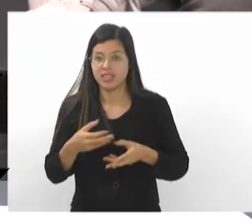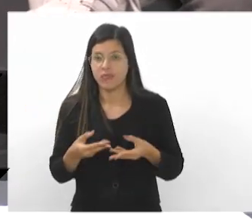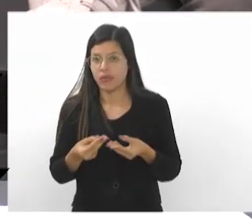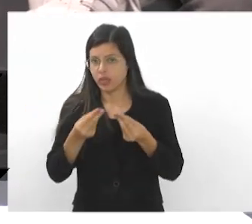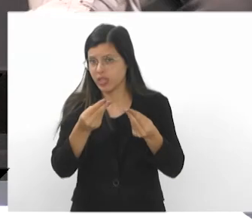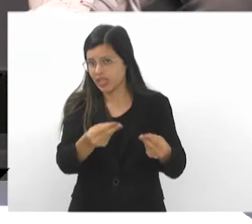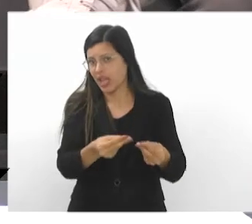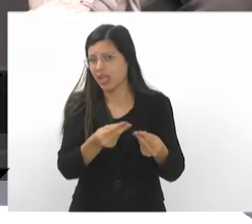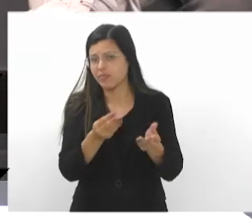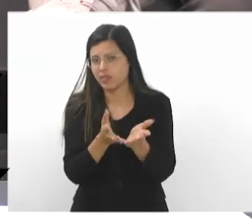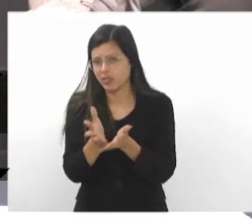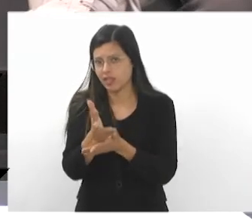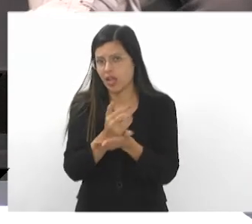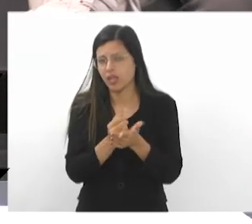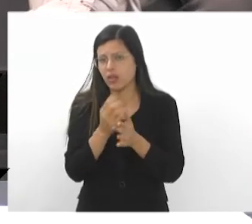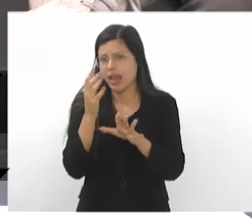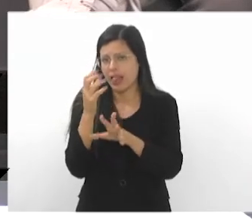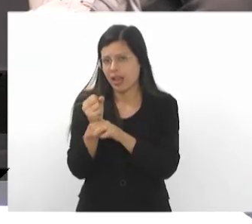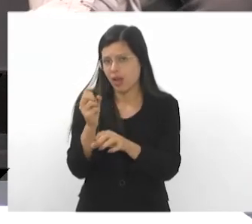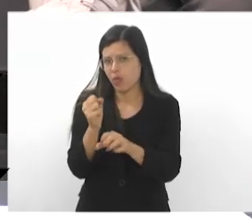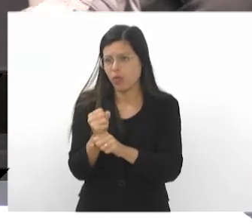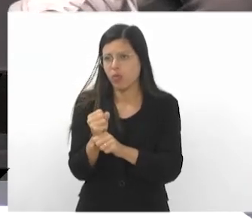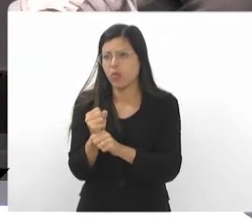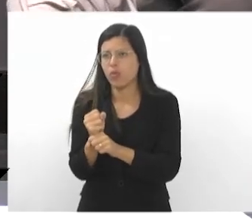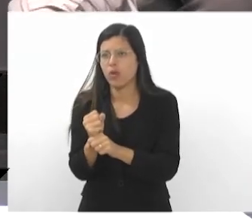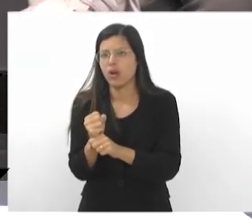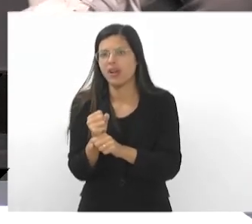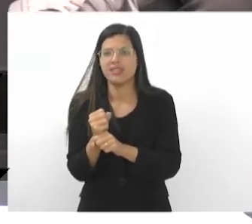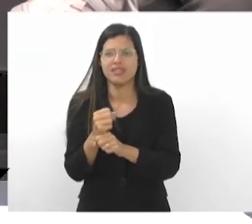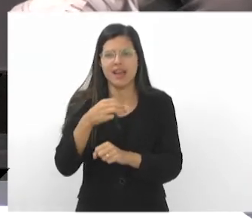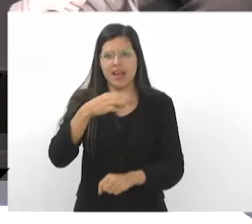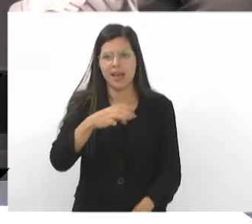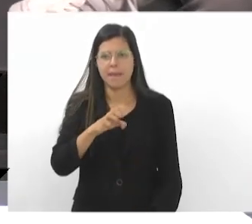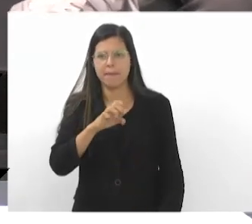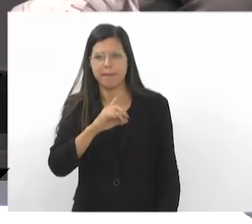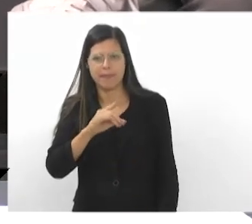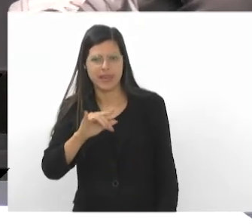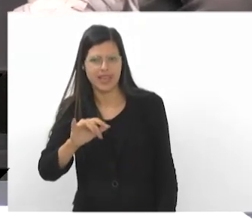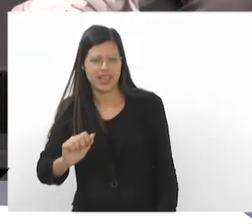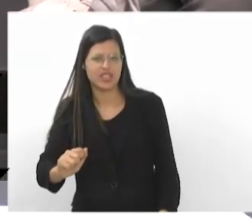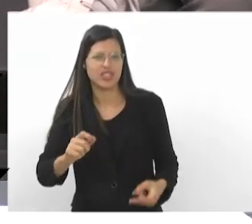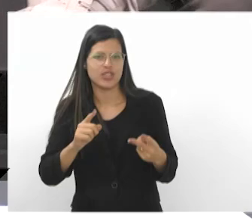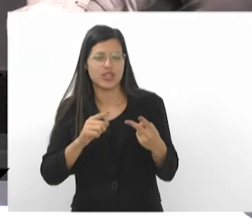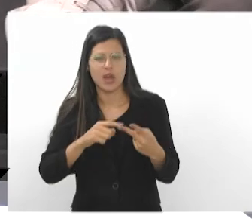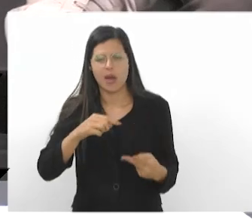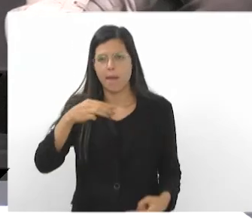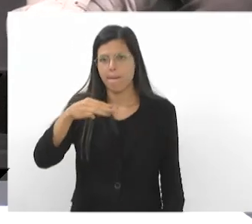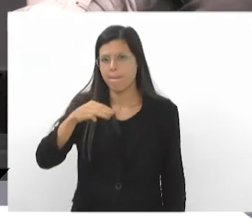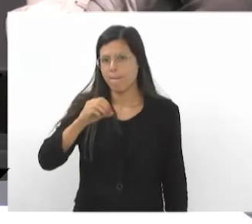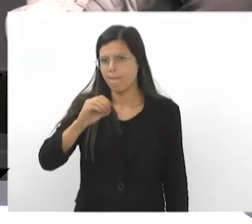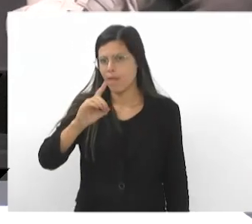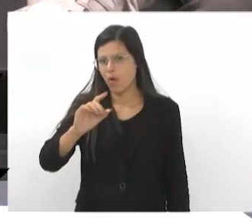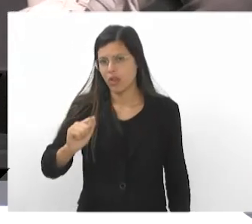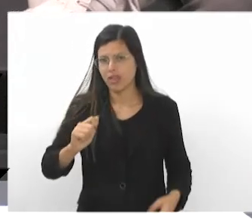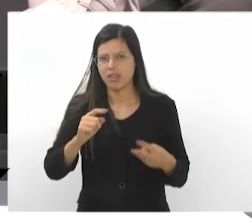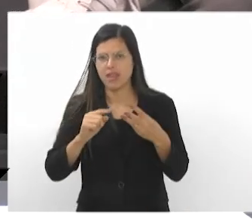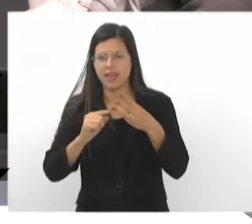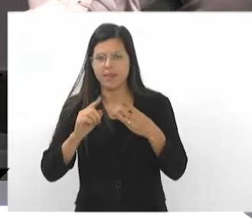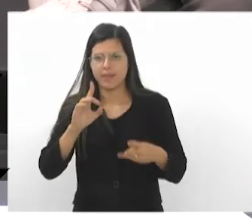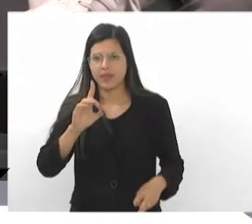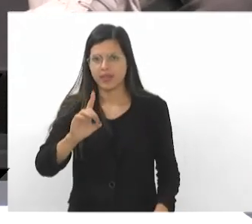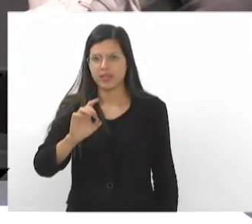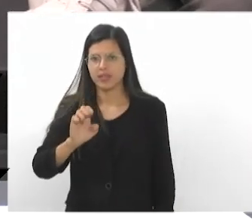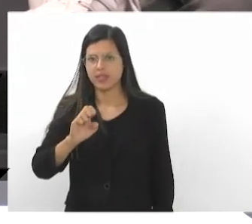calcula a média, calcula a moda, calcula o desvio padrão, Perfeito. e tudo aquilo que